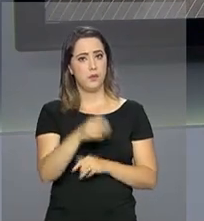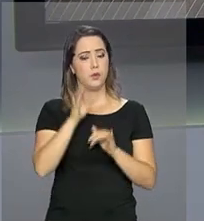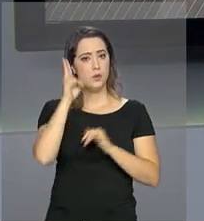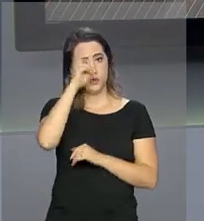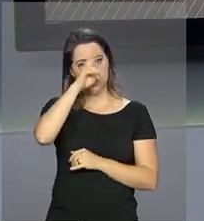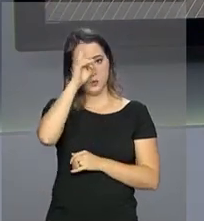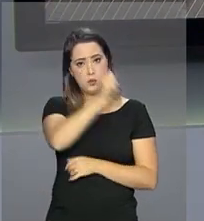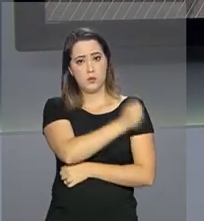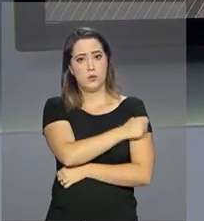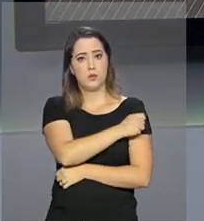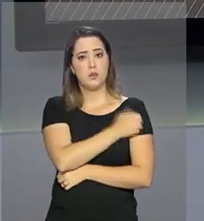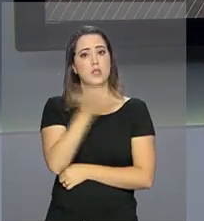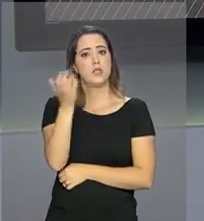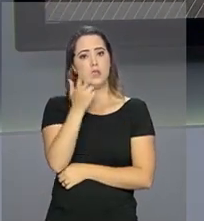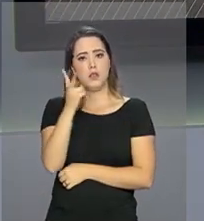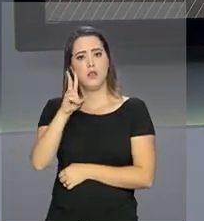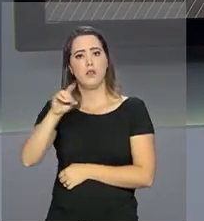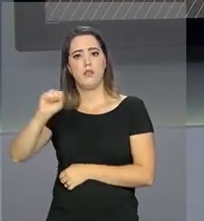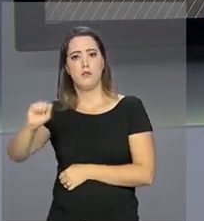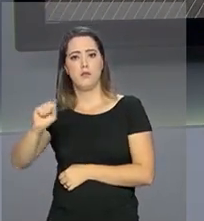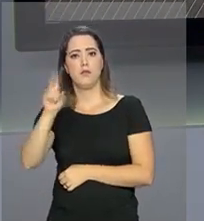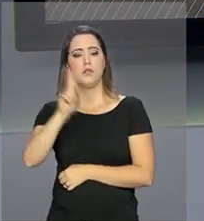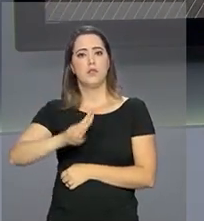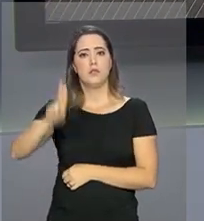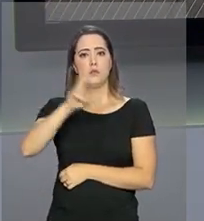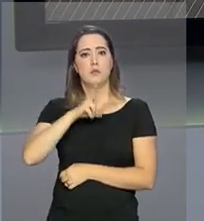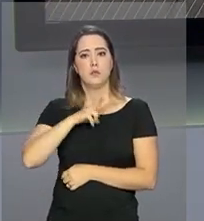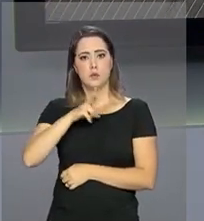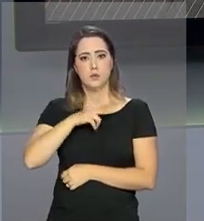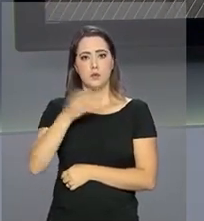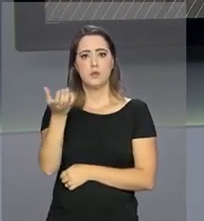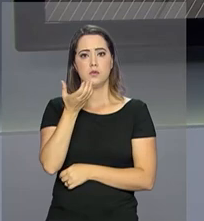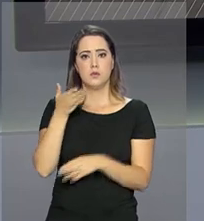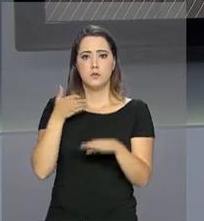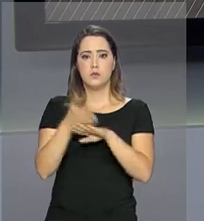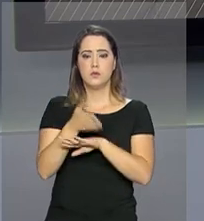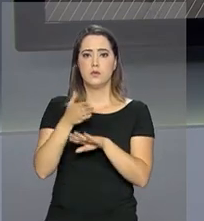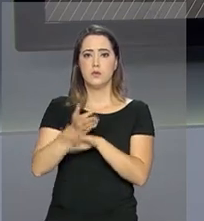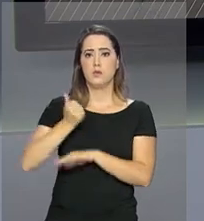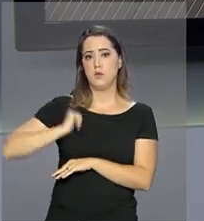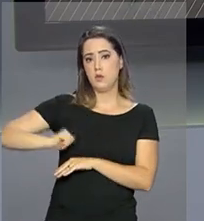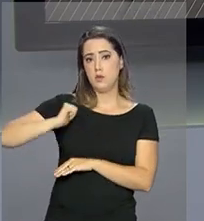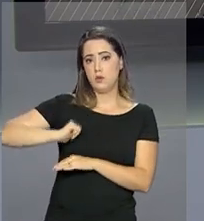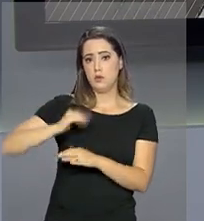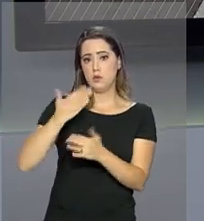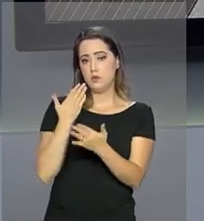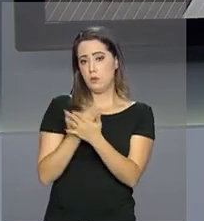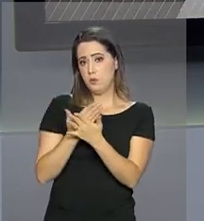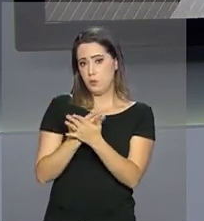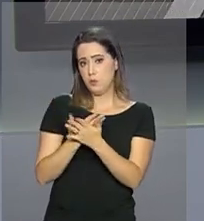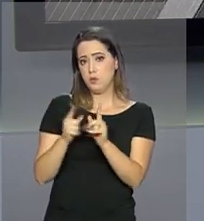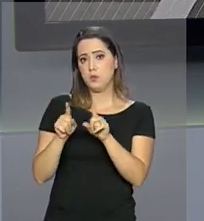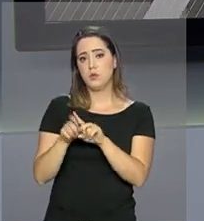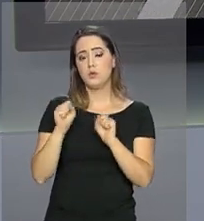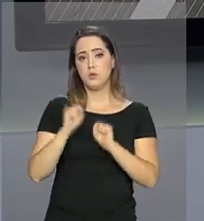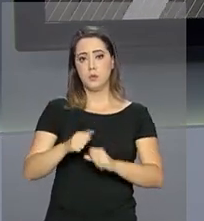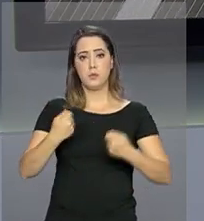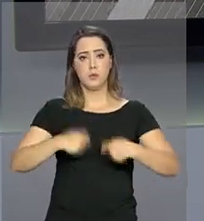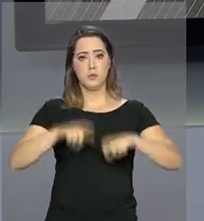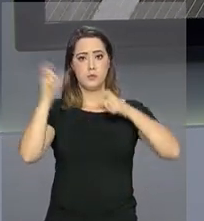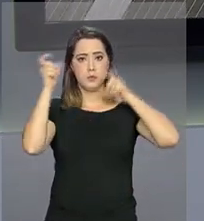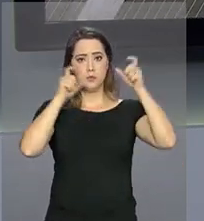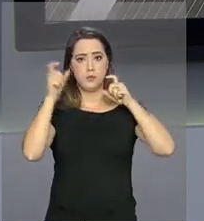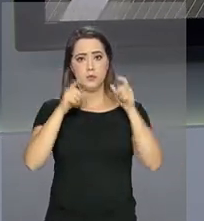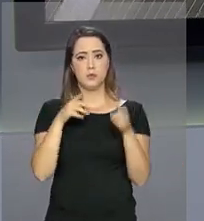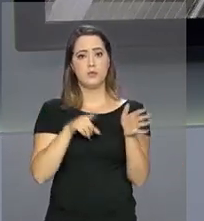lembrou que os alunos interessados em vagas nas universidades particulares e que desejem concorrer a uma bolsa de estudos devem